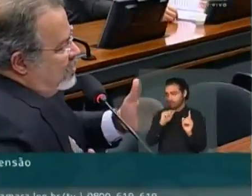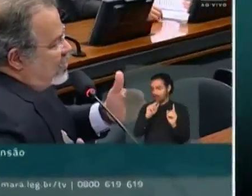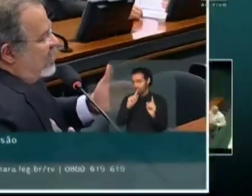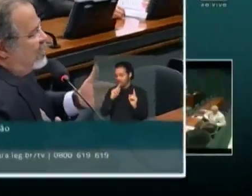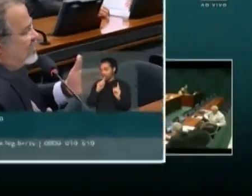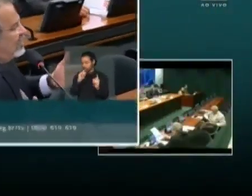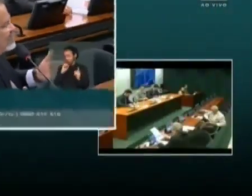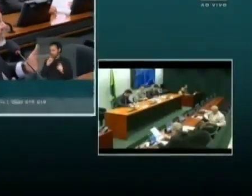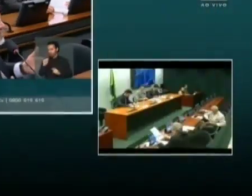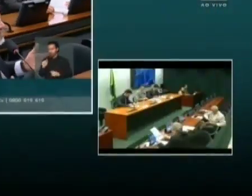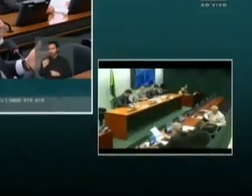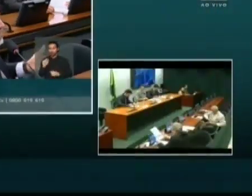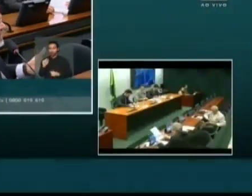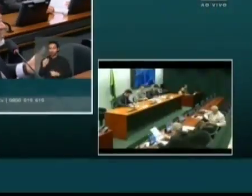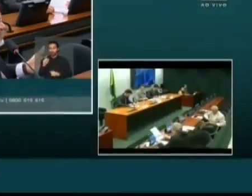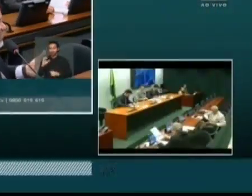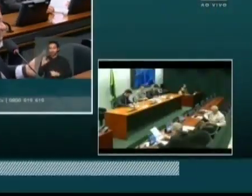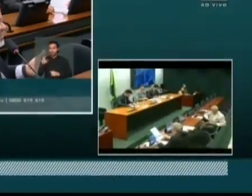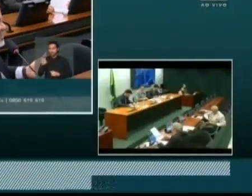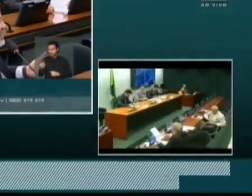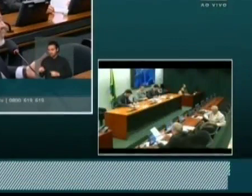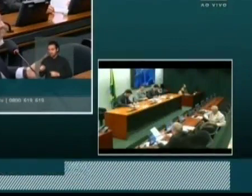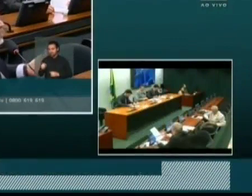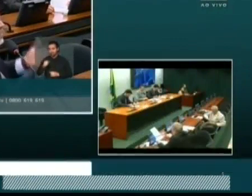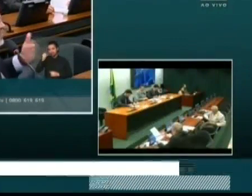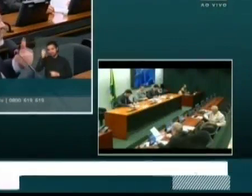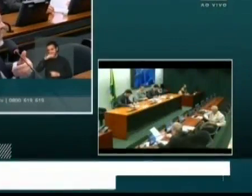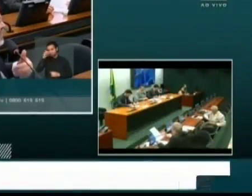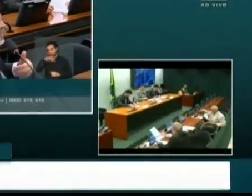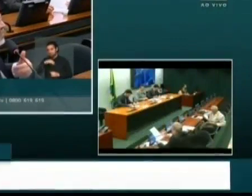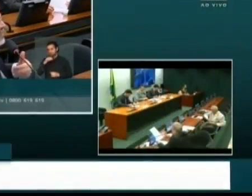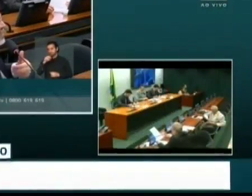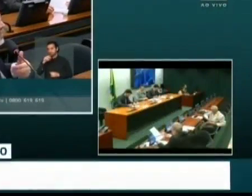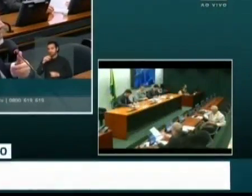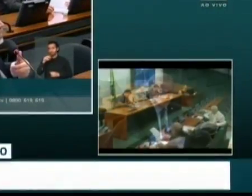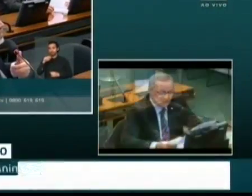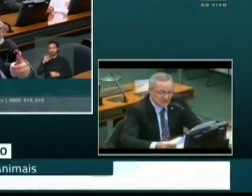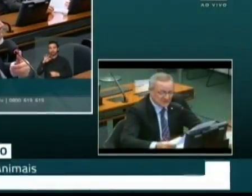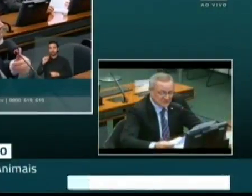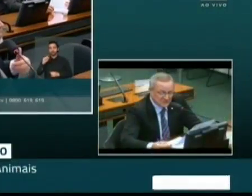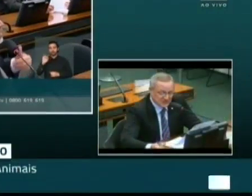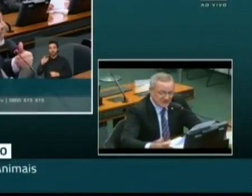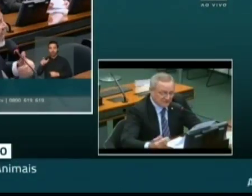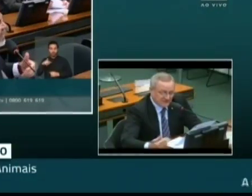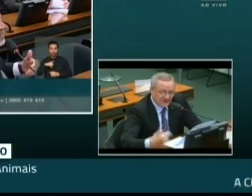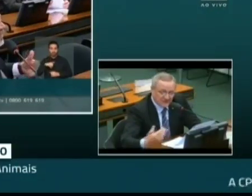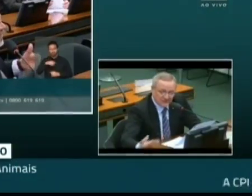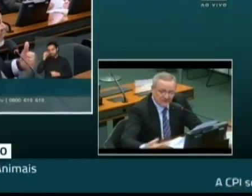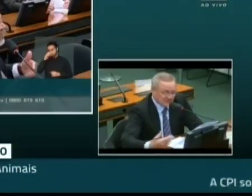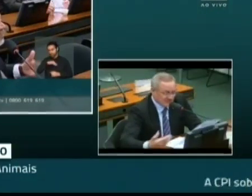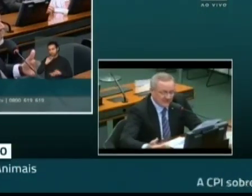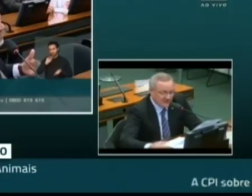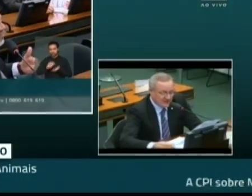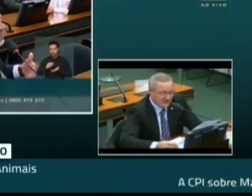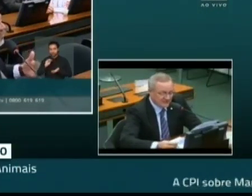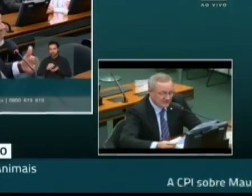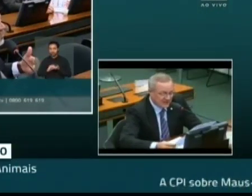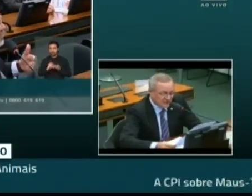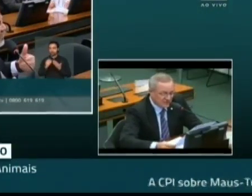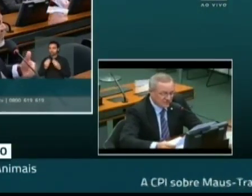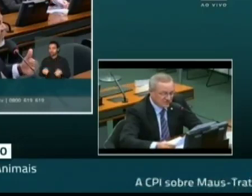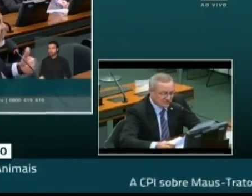que os crimes, digamos assim, fatais, no caso, seriam crimes, evidentemente, de lesa, recursos